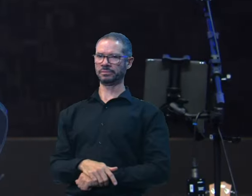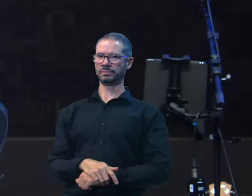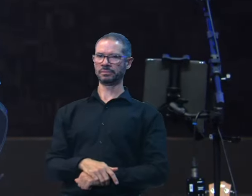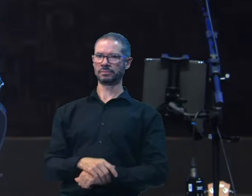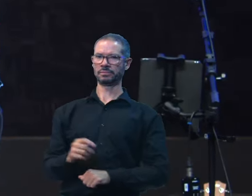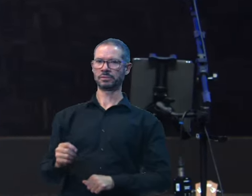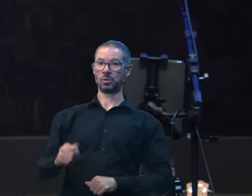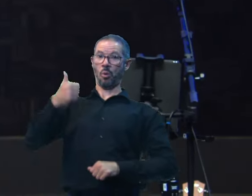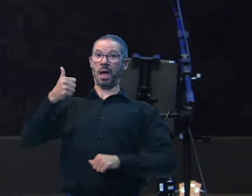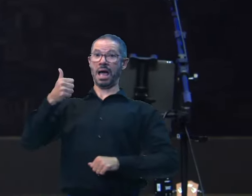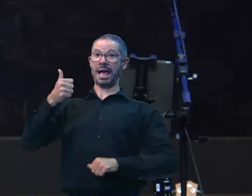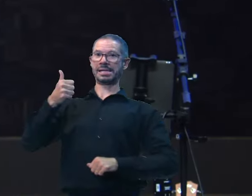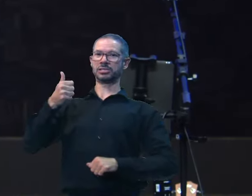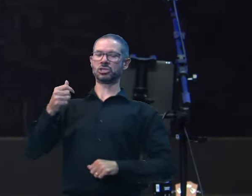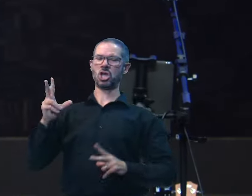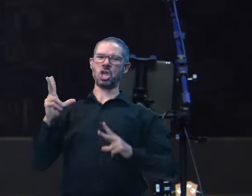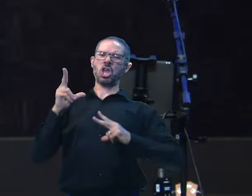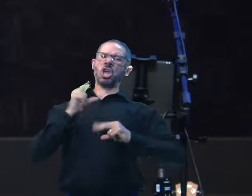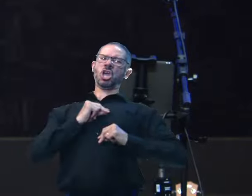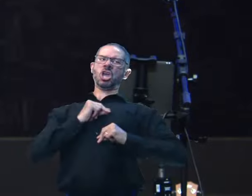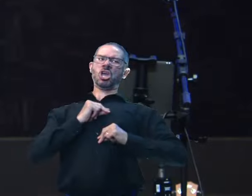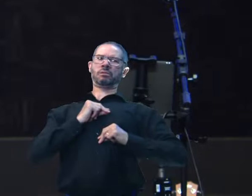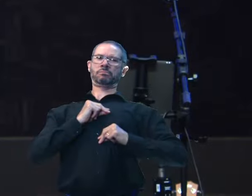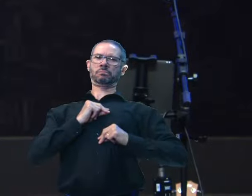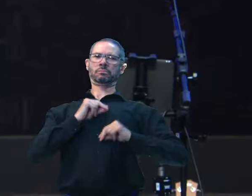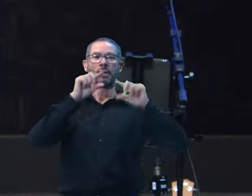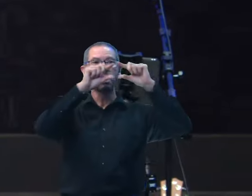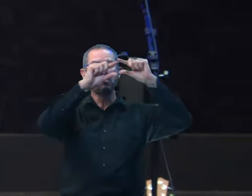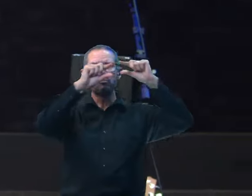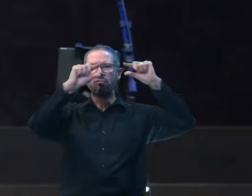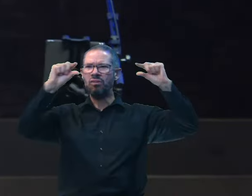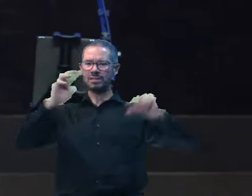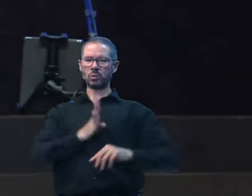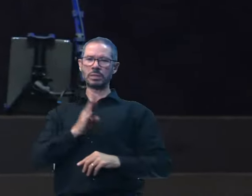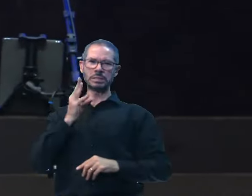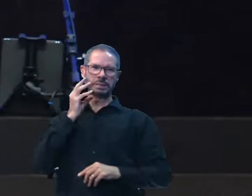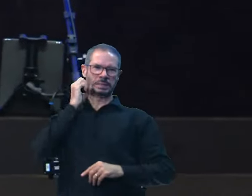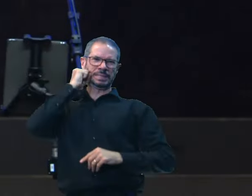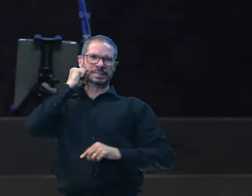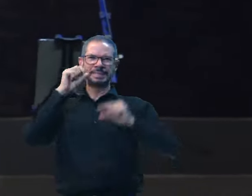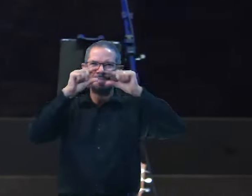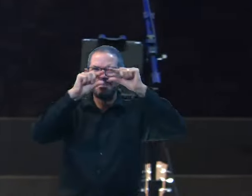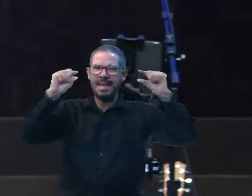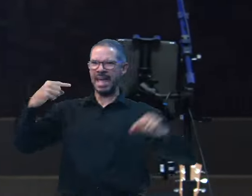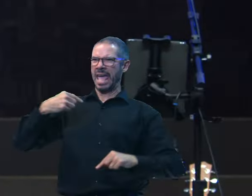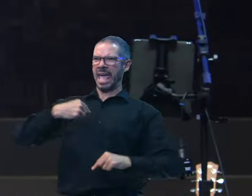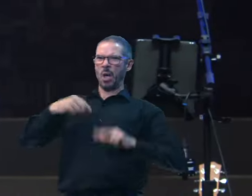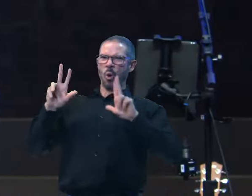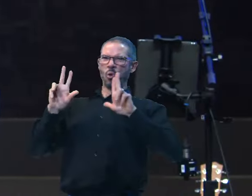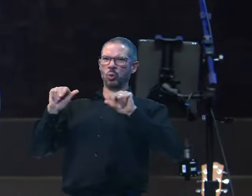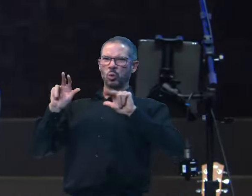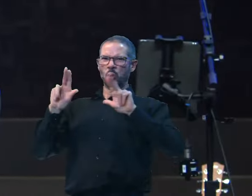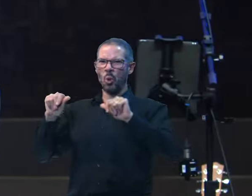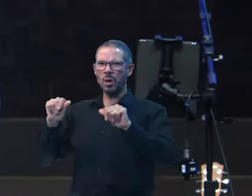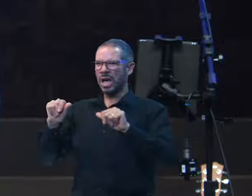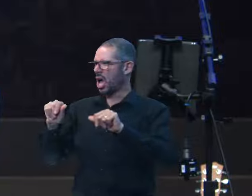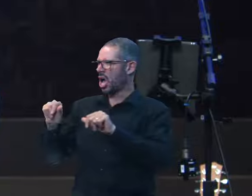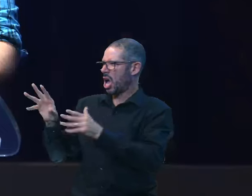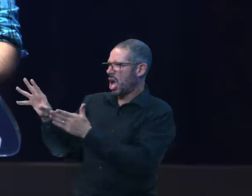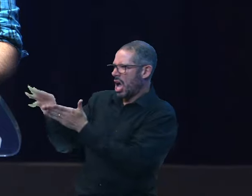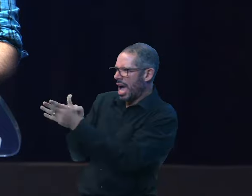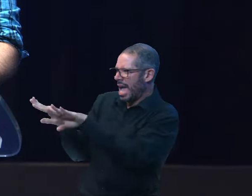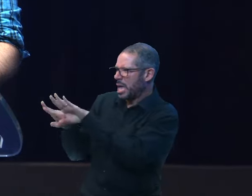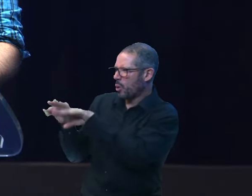É quase no lugar de eu mereço. Uma frase que um coração amargurado sempre diz é: eu nunca faria isso que ele fez.